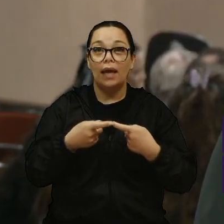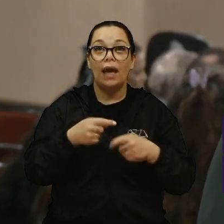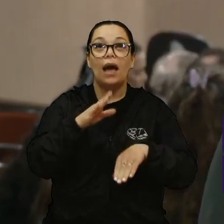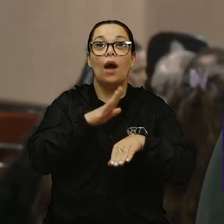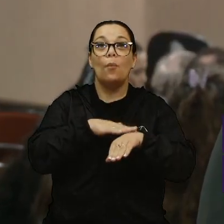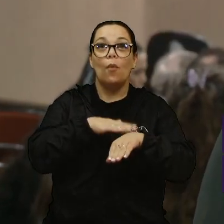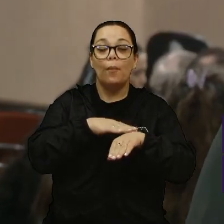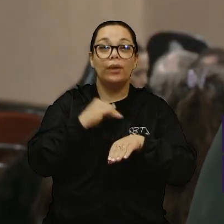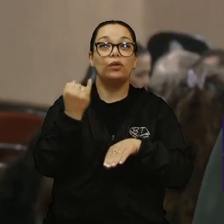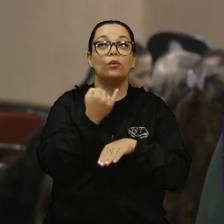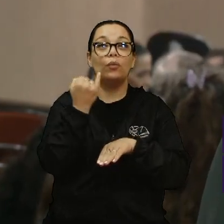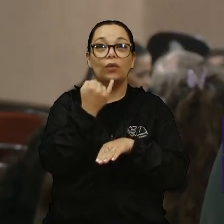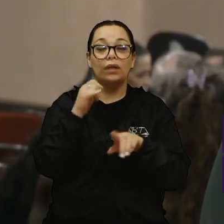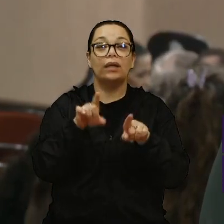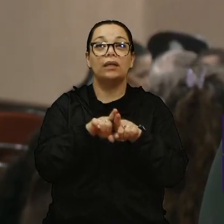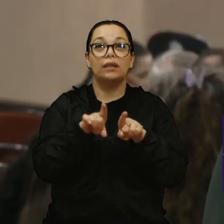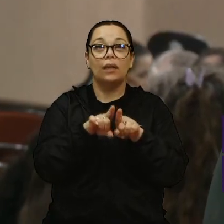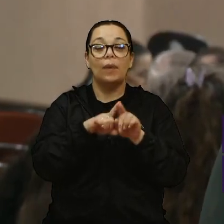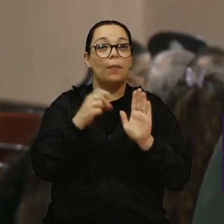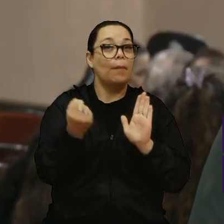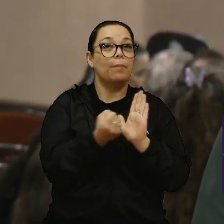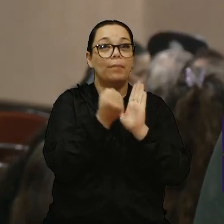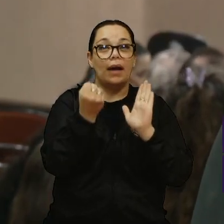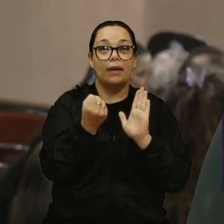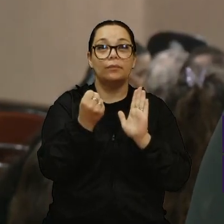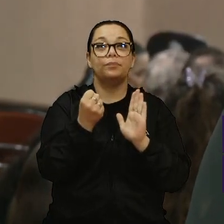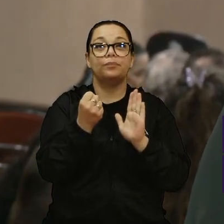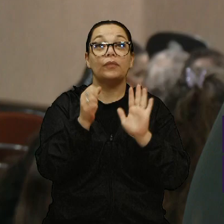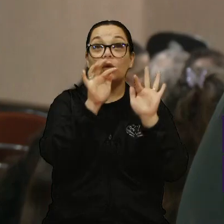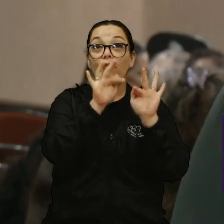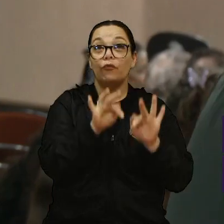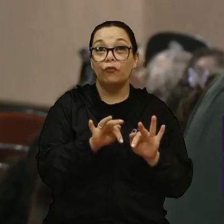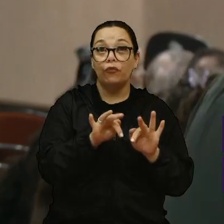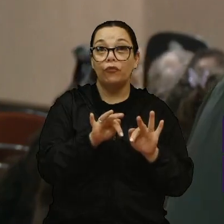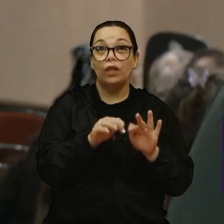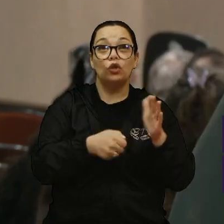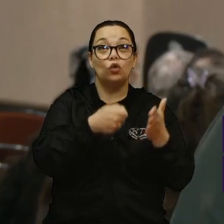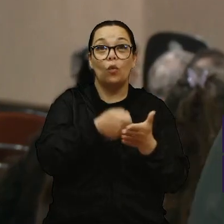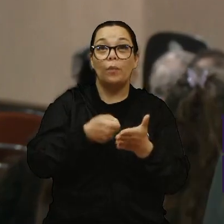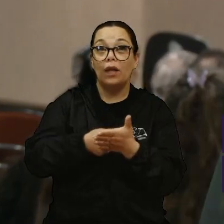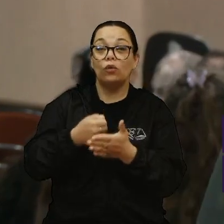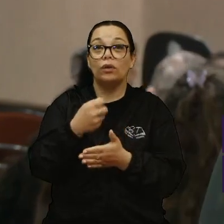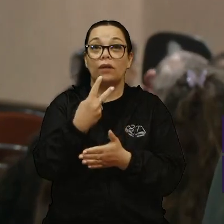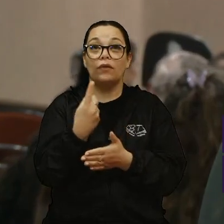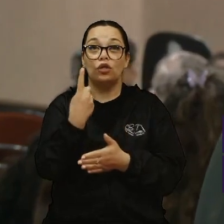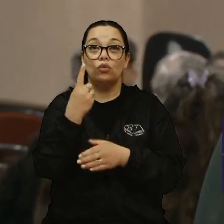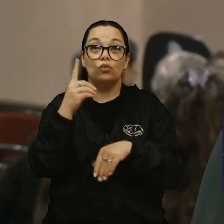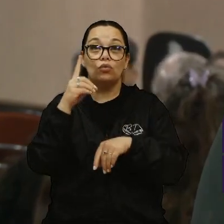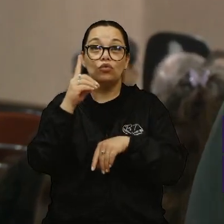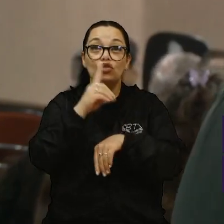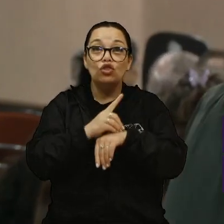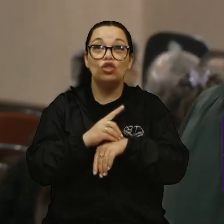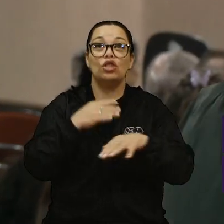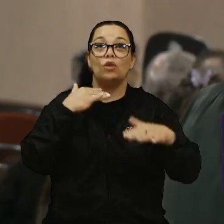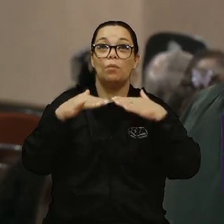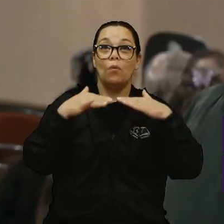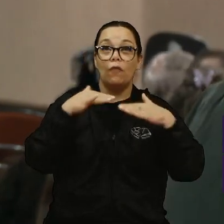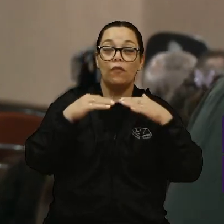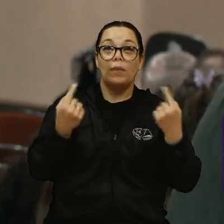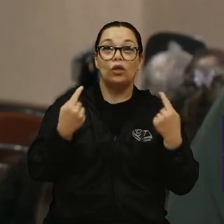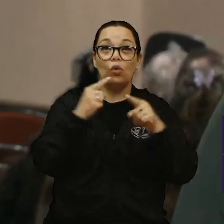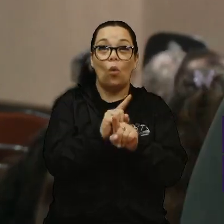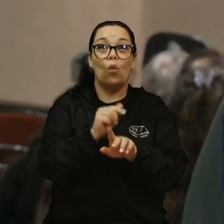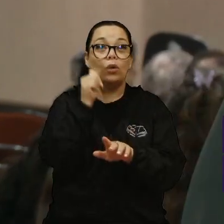também importante, simbólica, marca o fim de uma luta dos 21 dias de ativismo contra a violência sobre